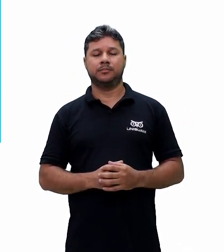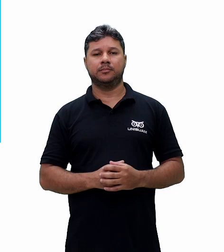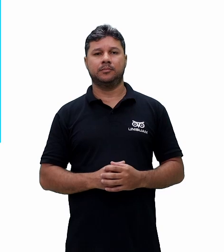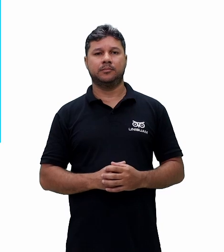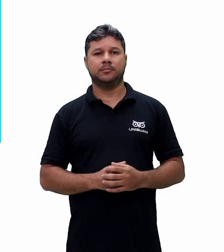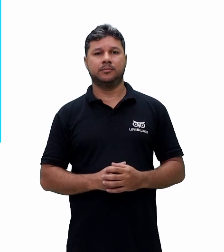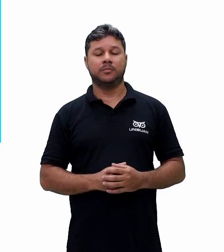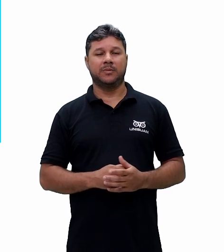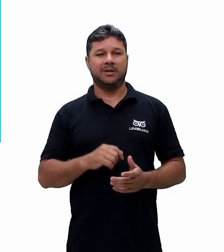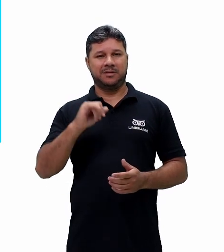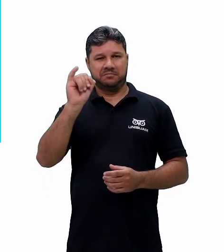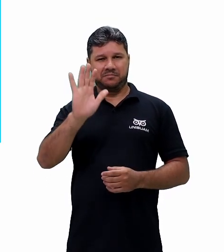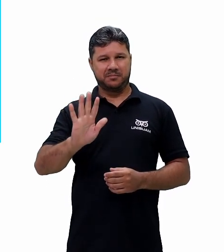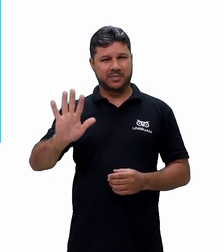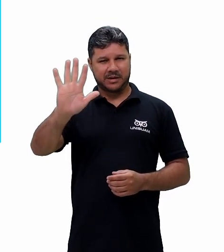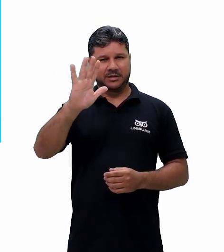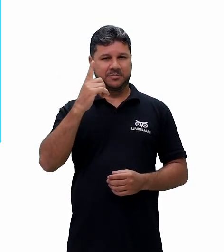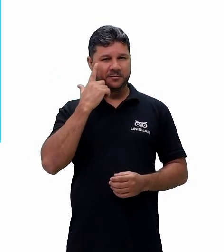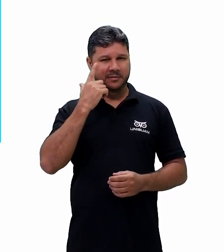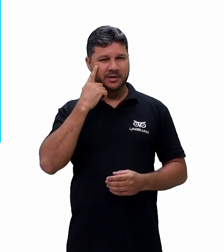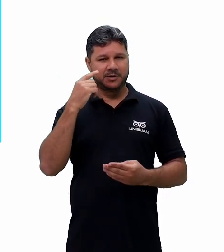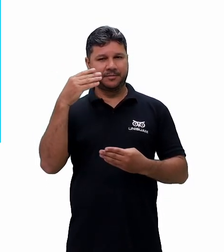estas figuras aqui. Ó.